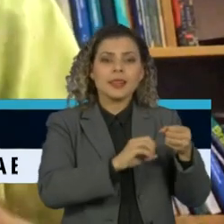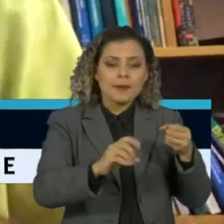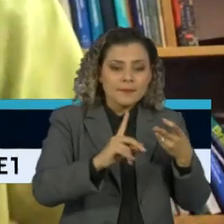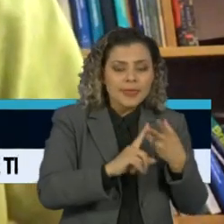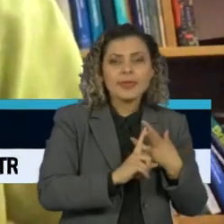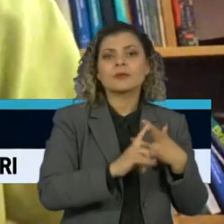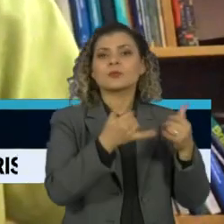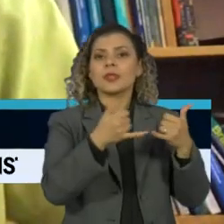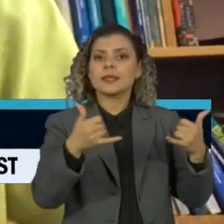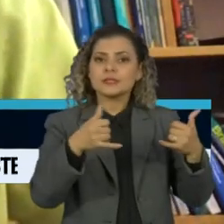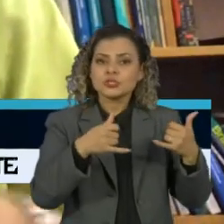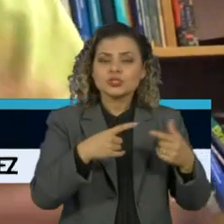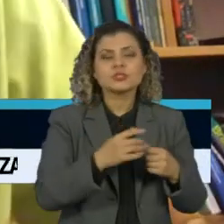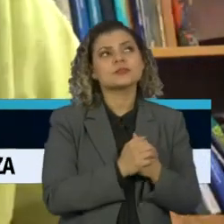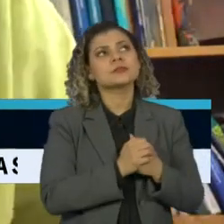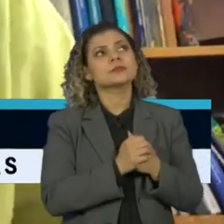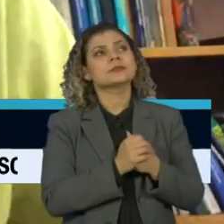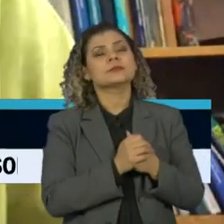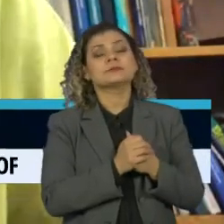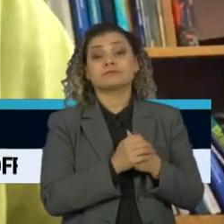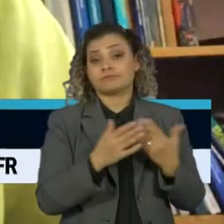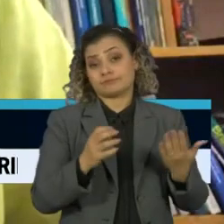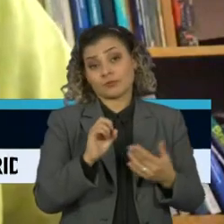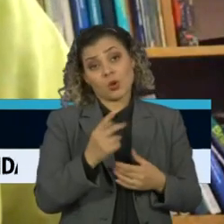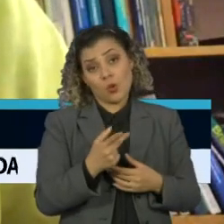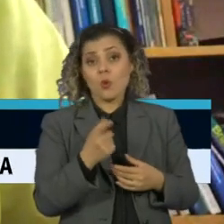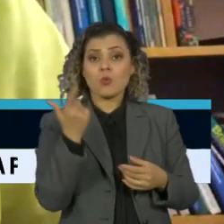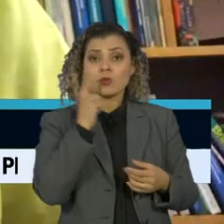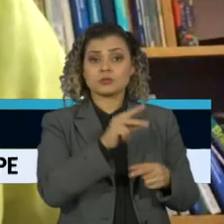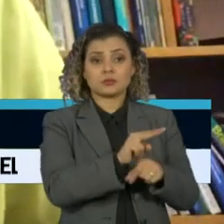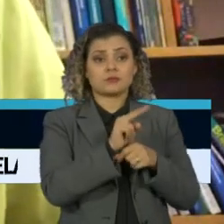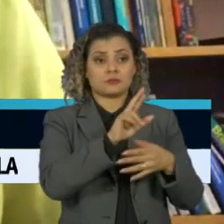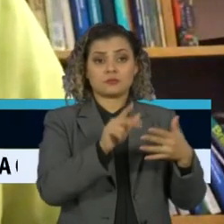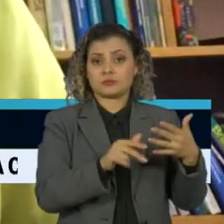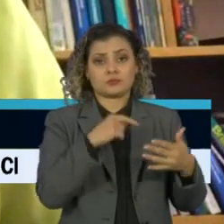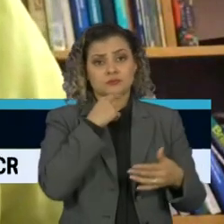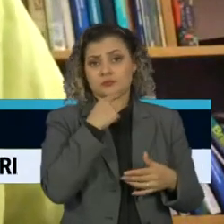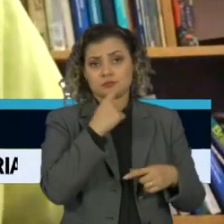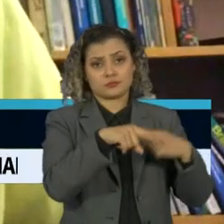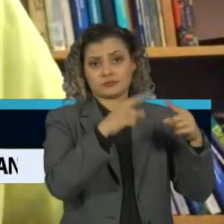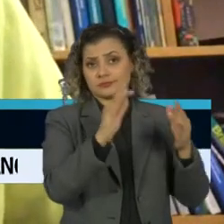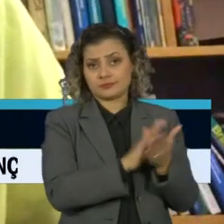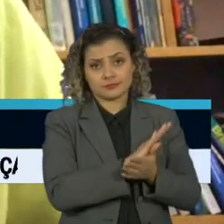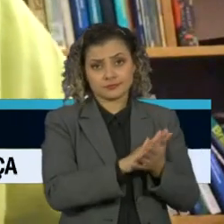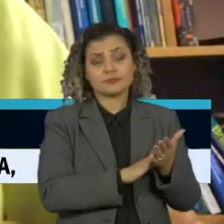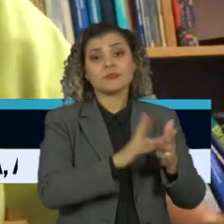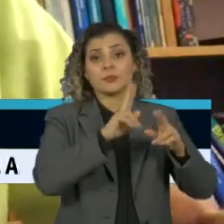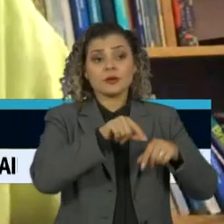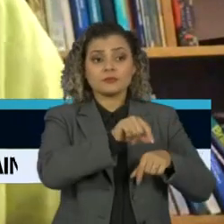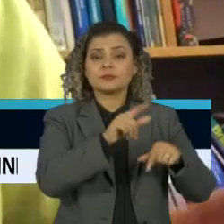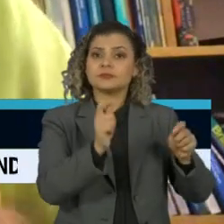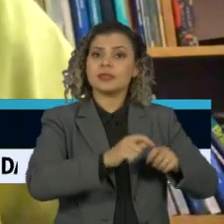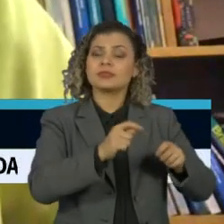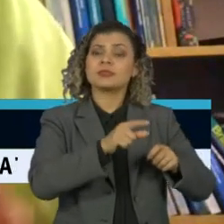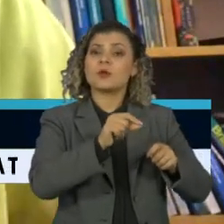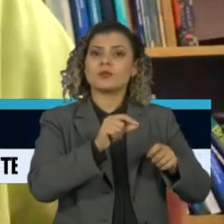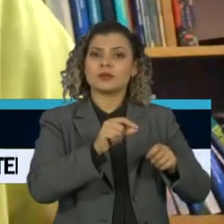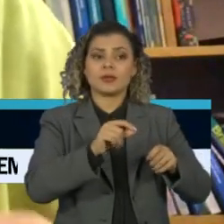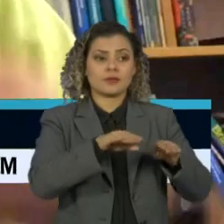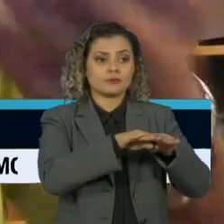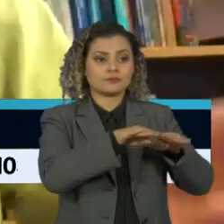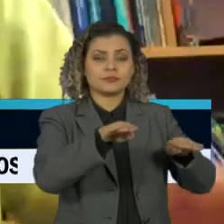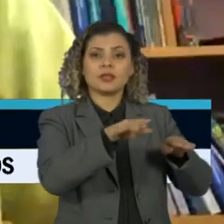garantir energia, gerir crédito da melhor maneira possível. Ela vai ser usada essencialmente para você cooptar uma